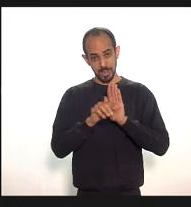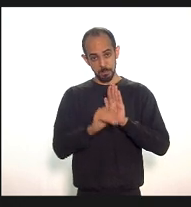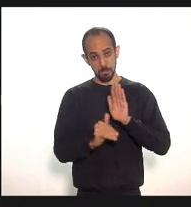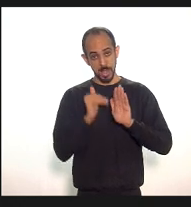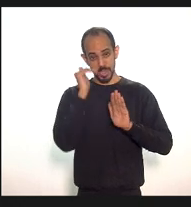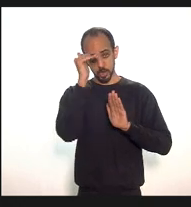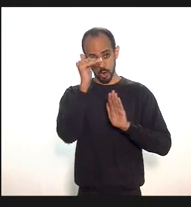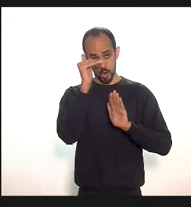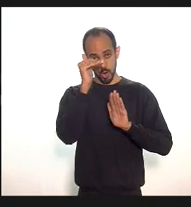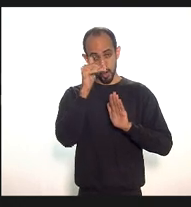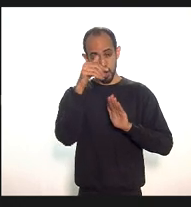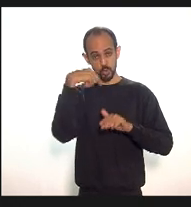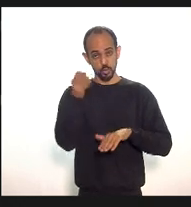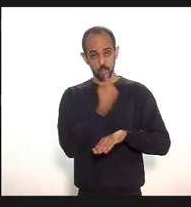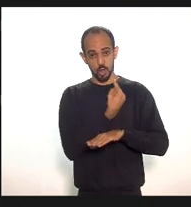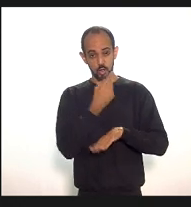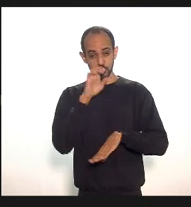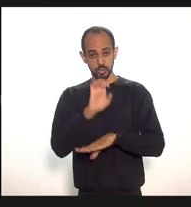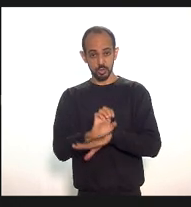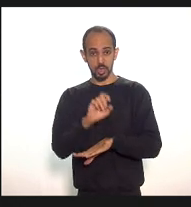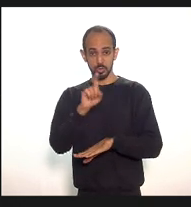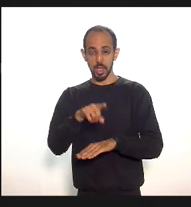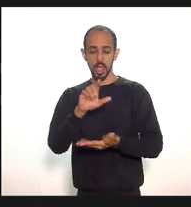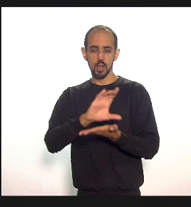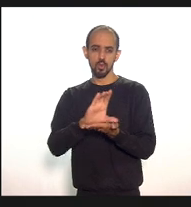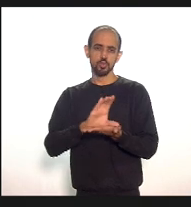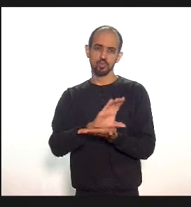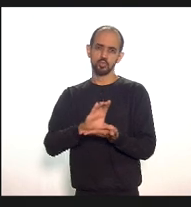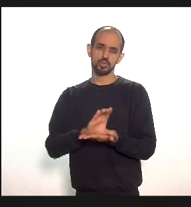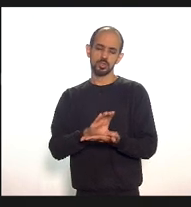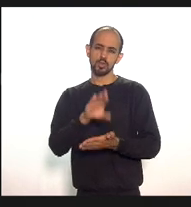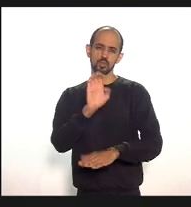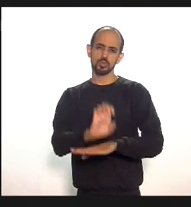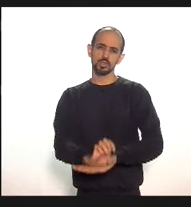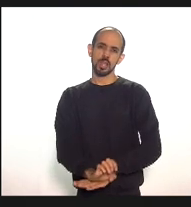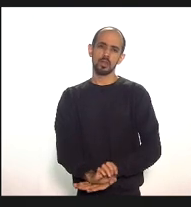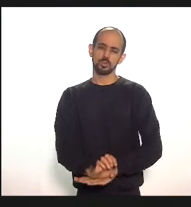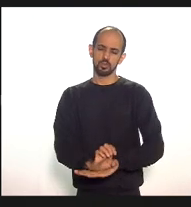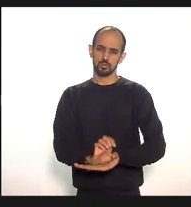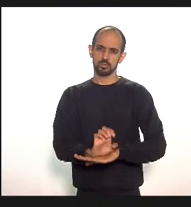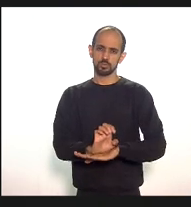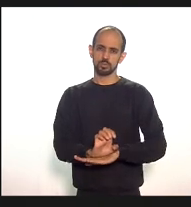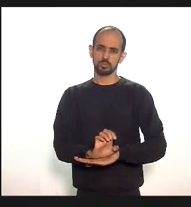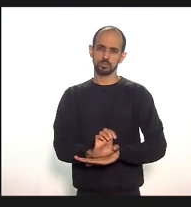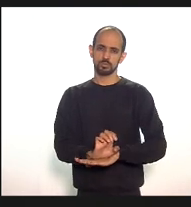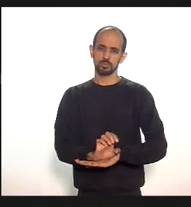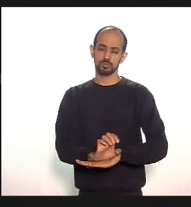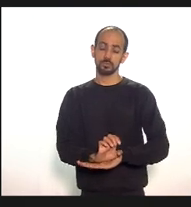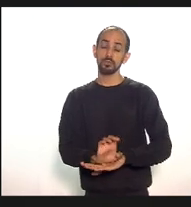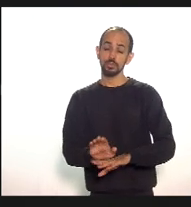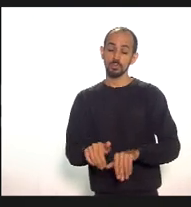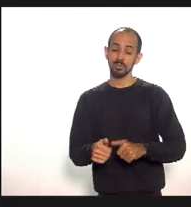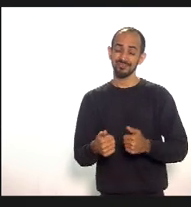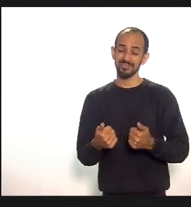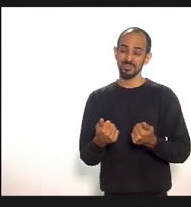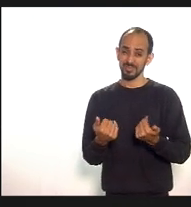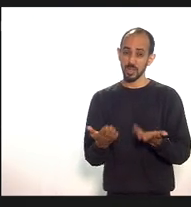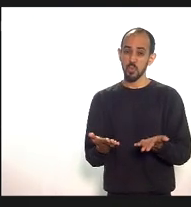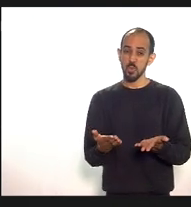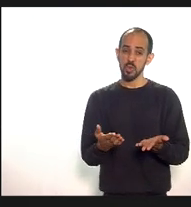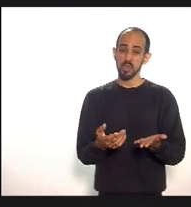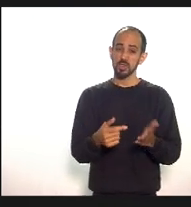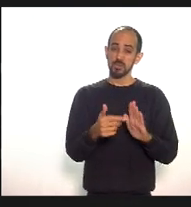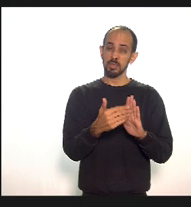nosso estado é a constituição estadual é em uma dessas prerrogativas